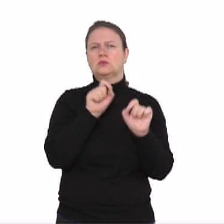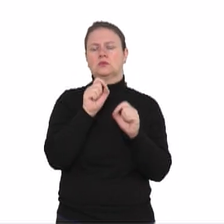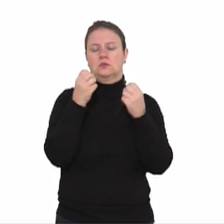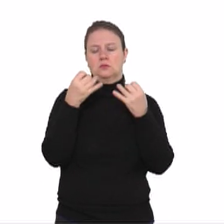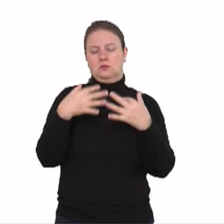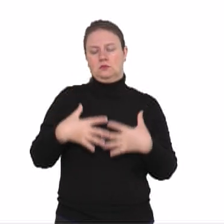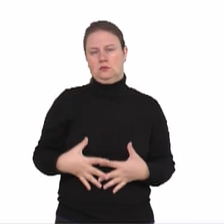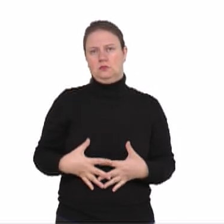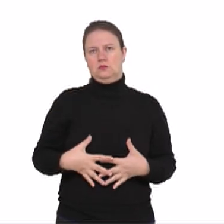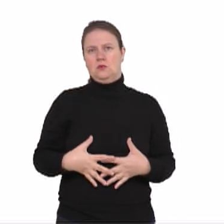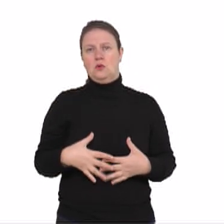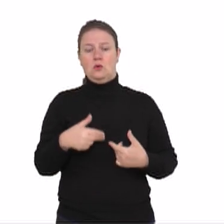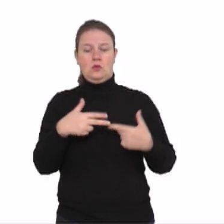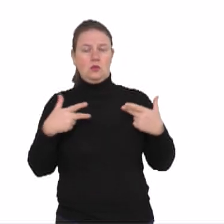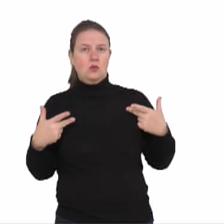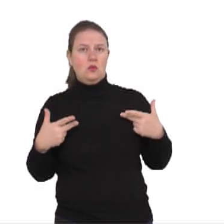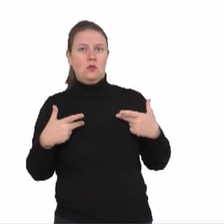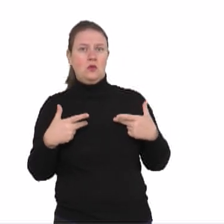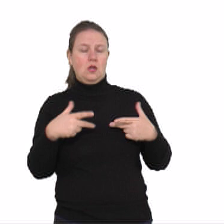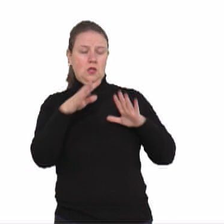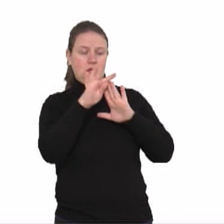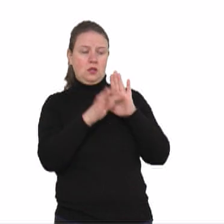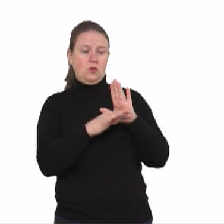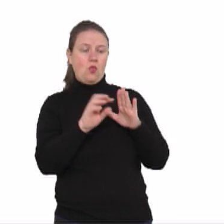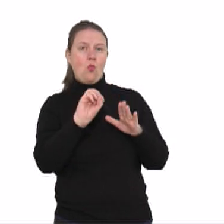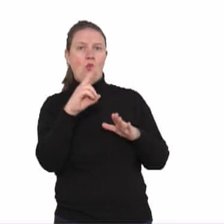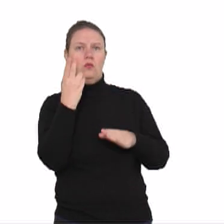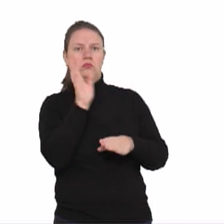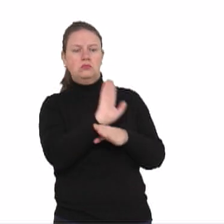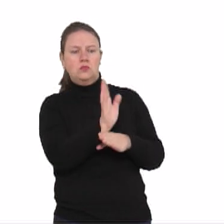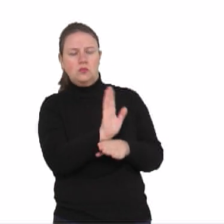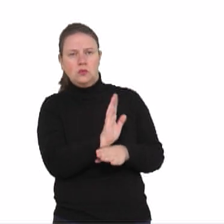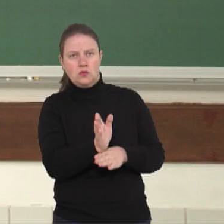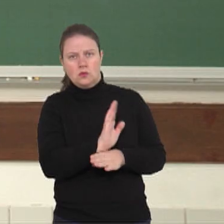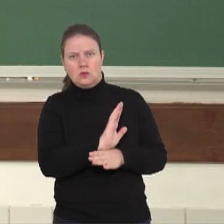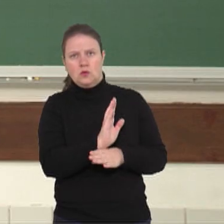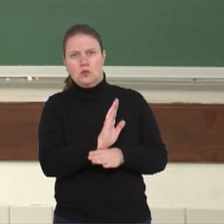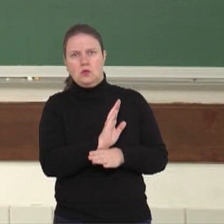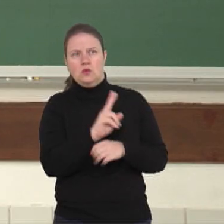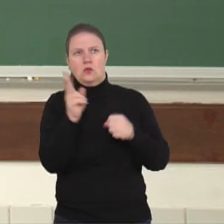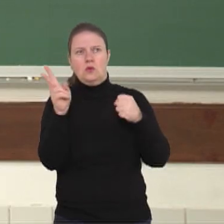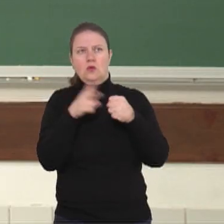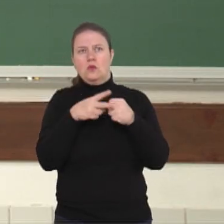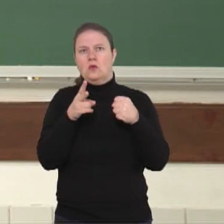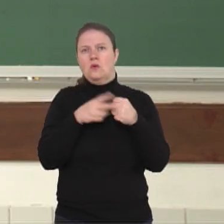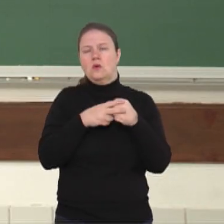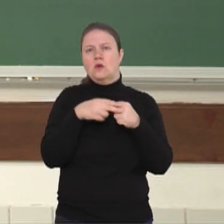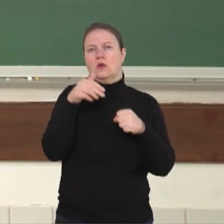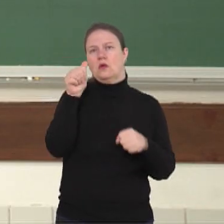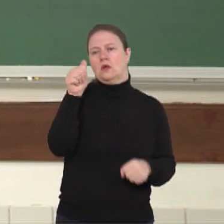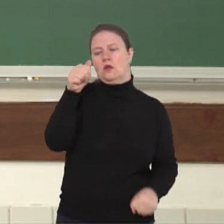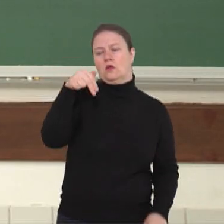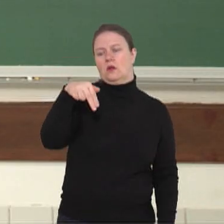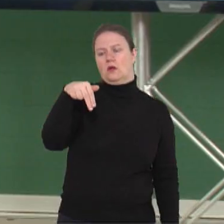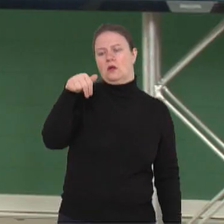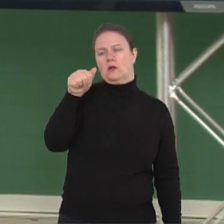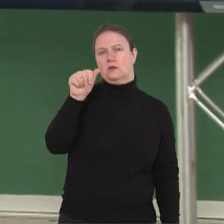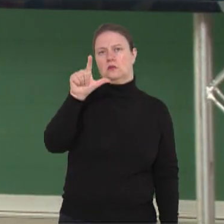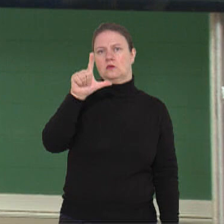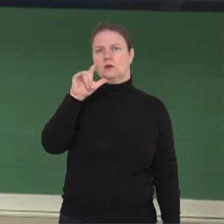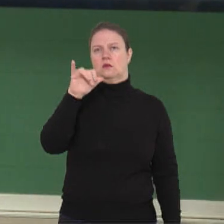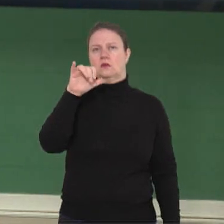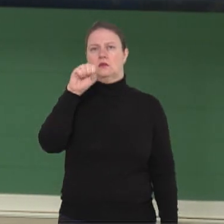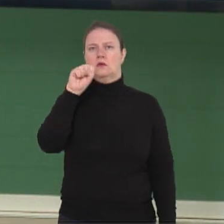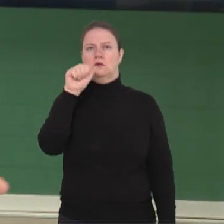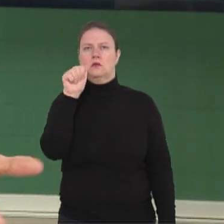e analisa uma obra, texto ou filme. A palavra, o verbo analisar aqui, eu coloco para você a ideia de análise no